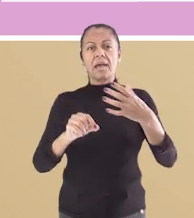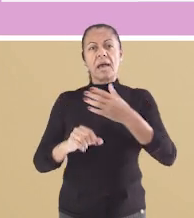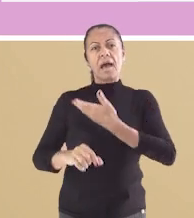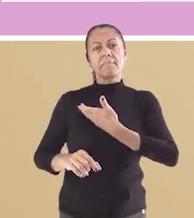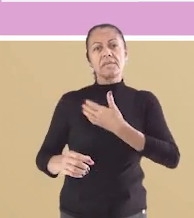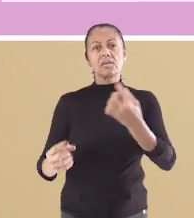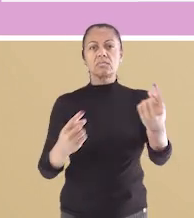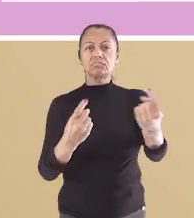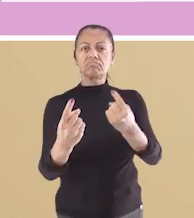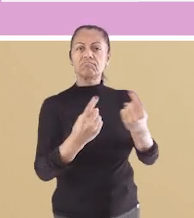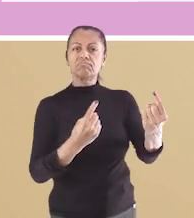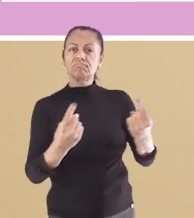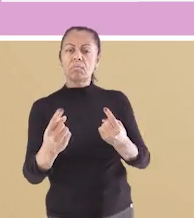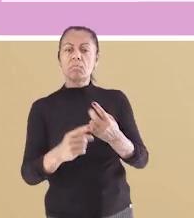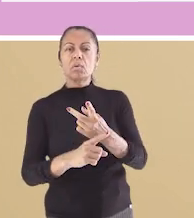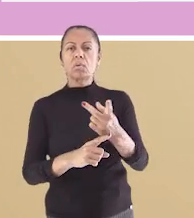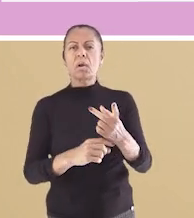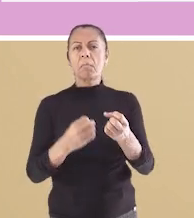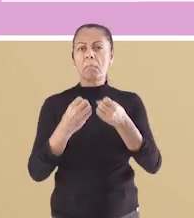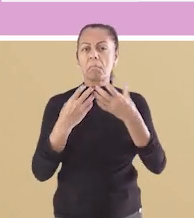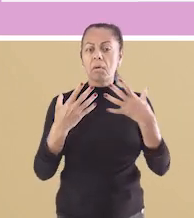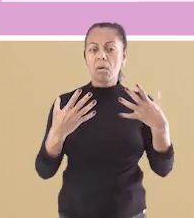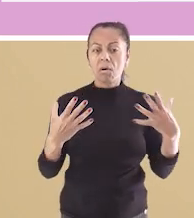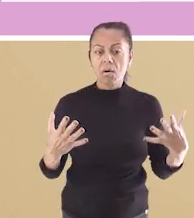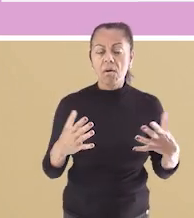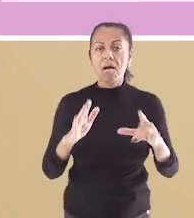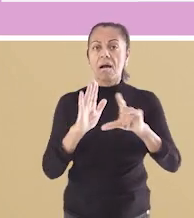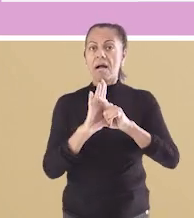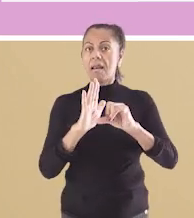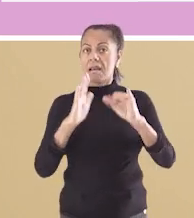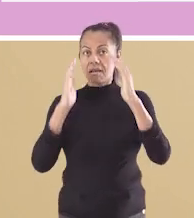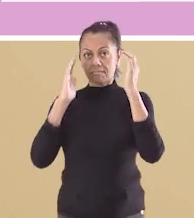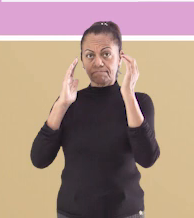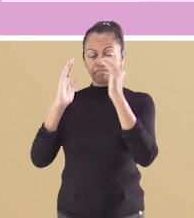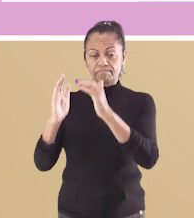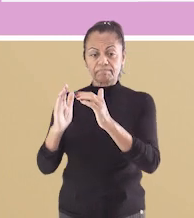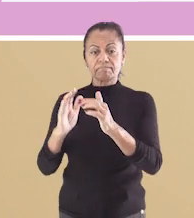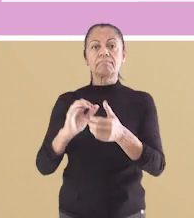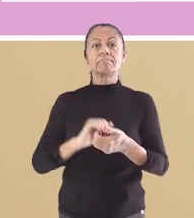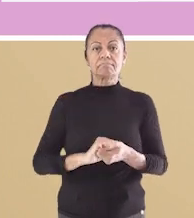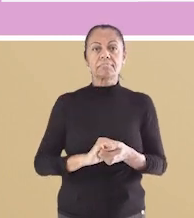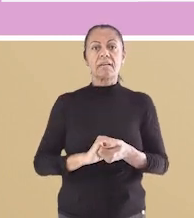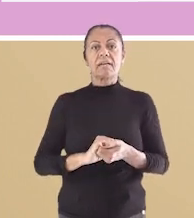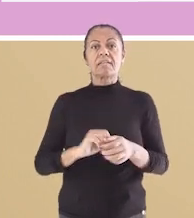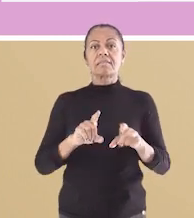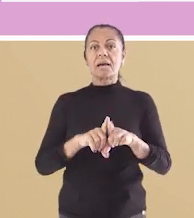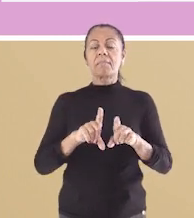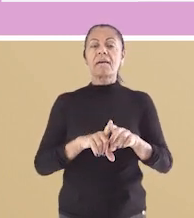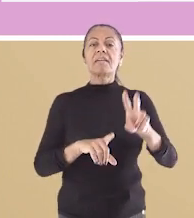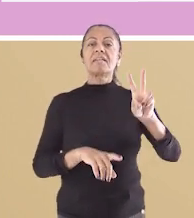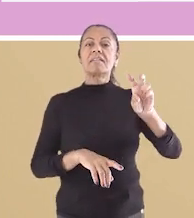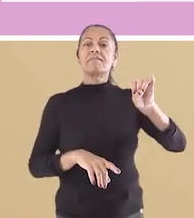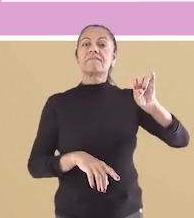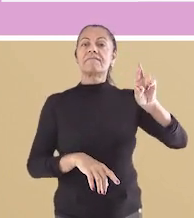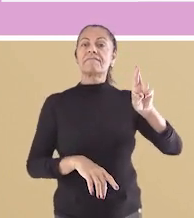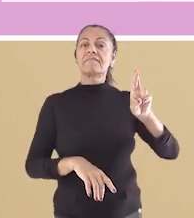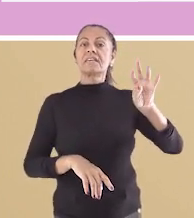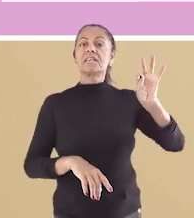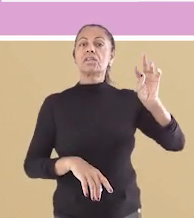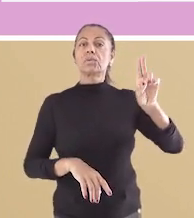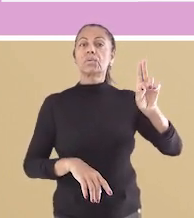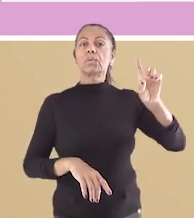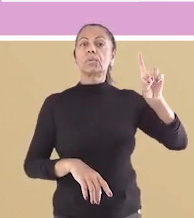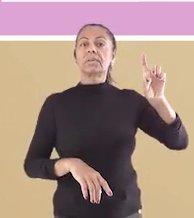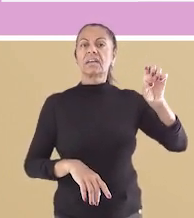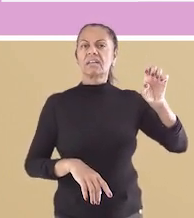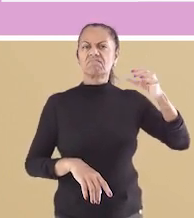4 preceitos fundamentais: procurar boas companhias, entender a lei, fortalecer a